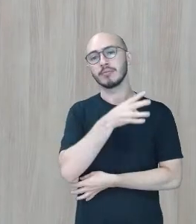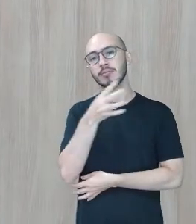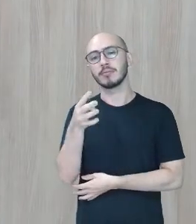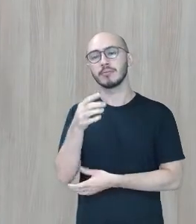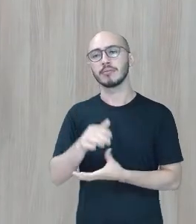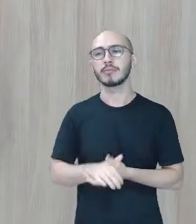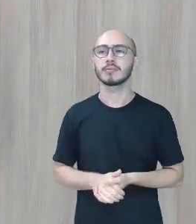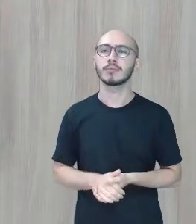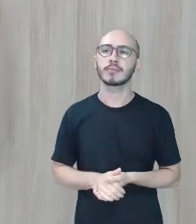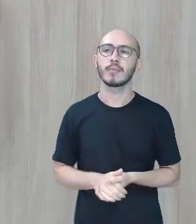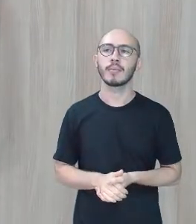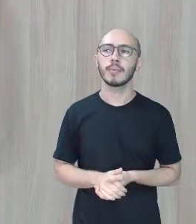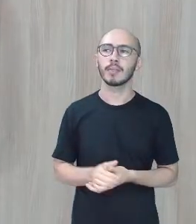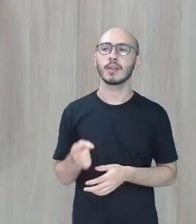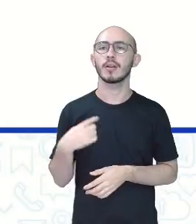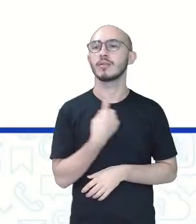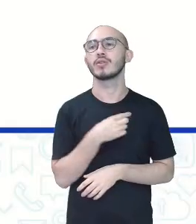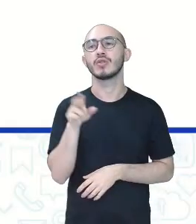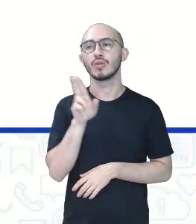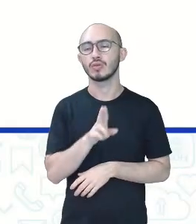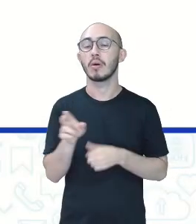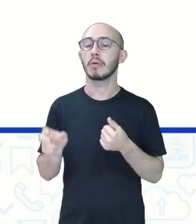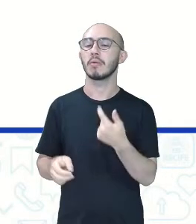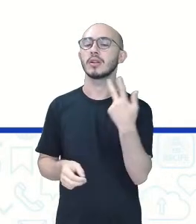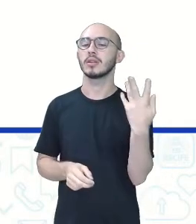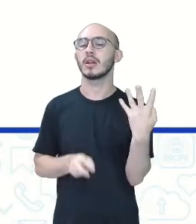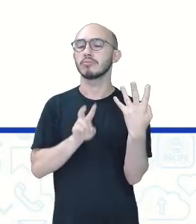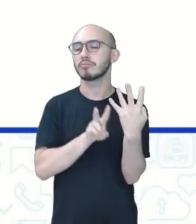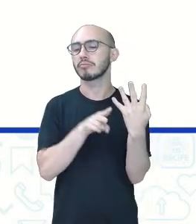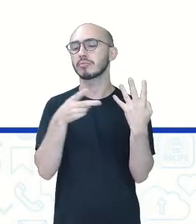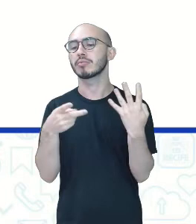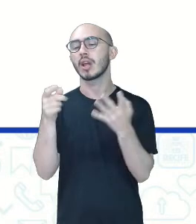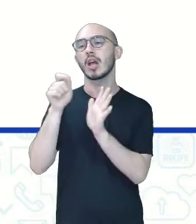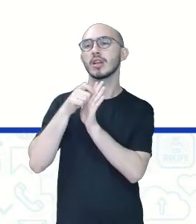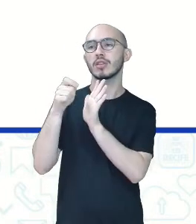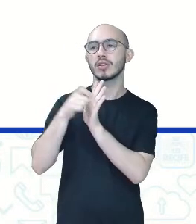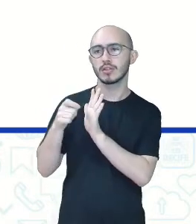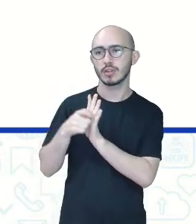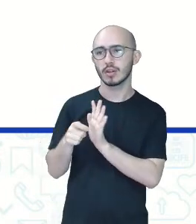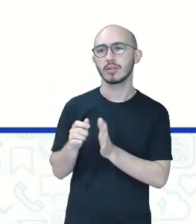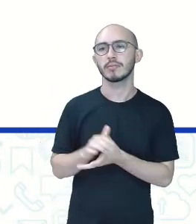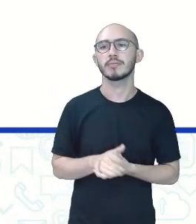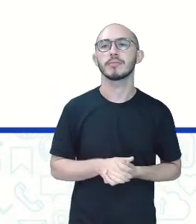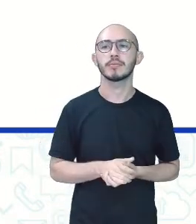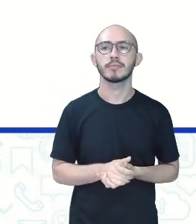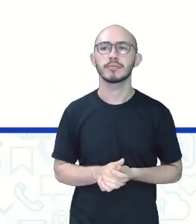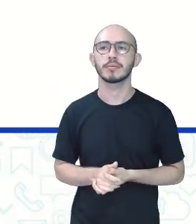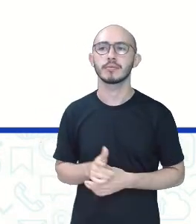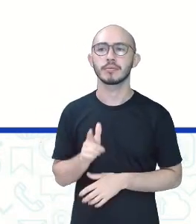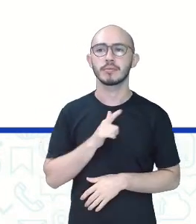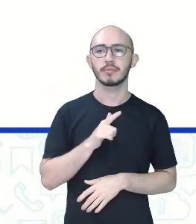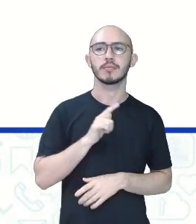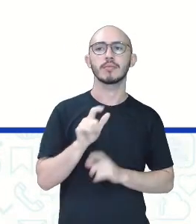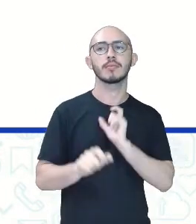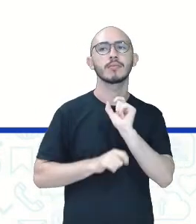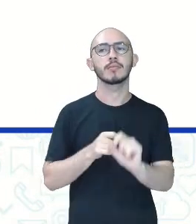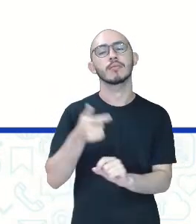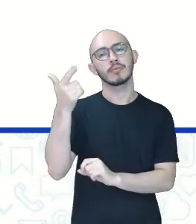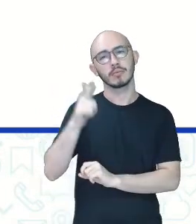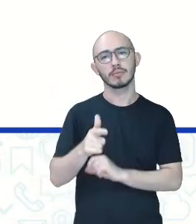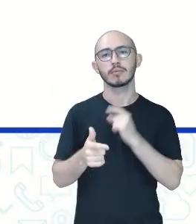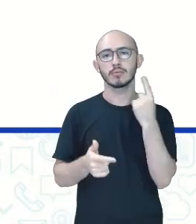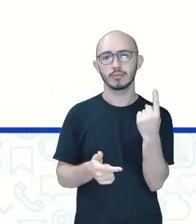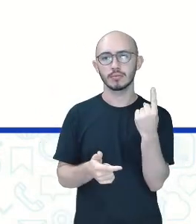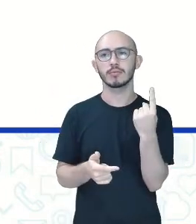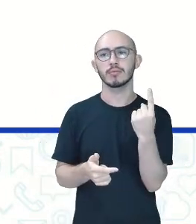ó. A gente pegou esses valores e colocamos por extenso, certo? Então eu coloquei aí, ó, repetiu 1,